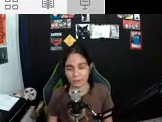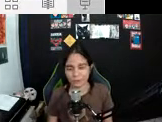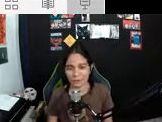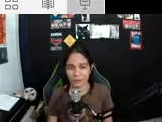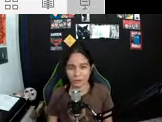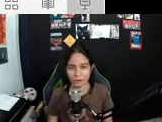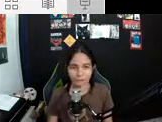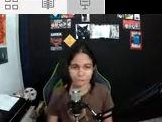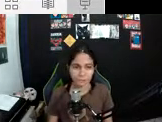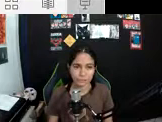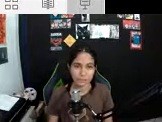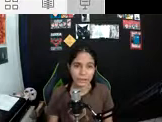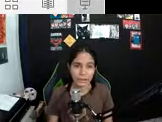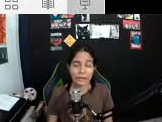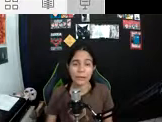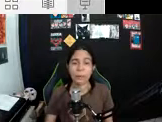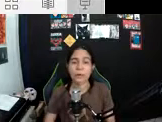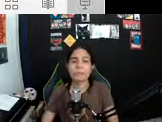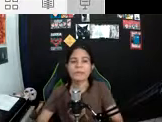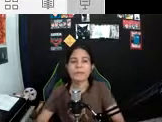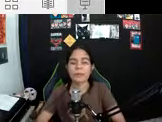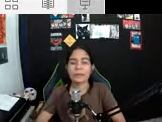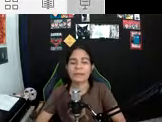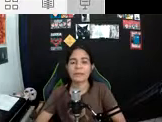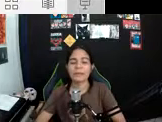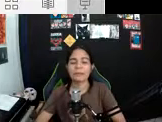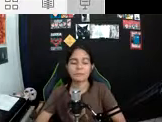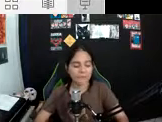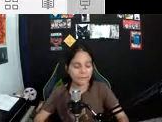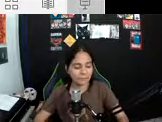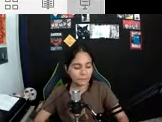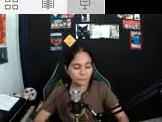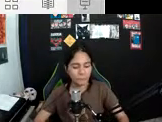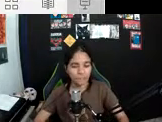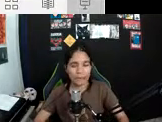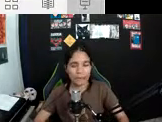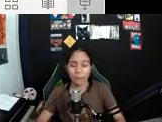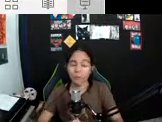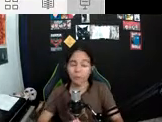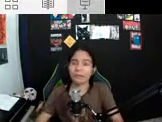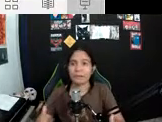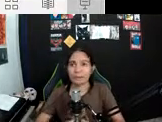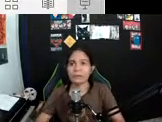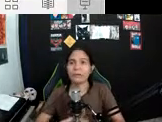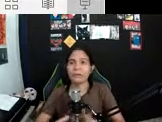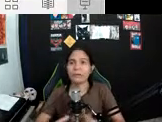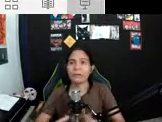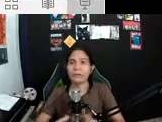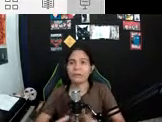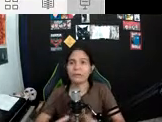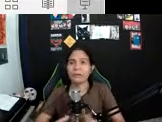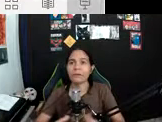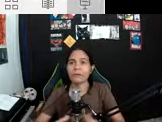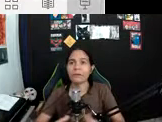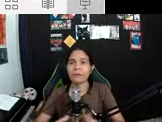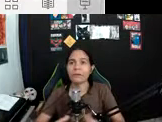muitos pagando com a saúde. Então, proibições, né? É possível, na verdade, é possível não.